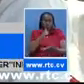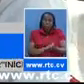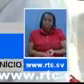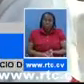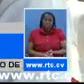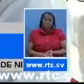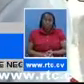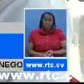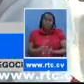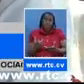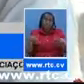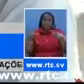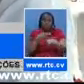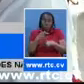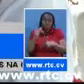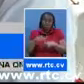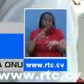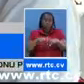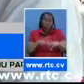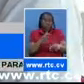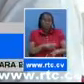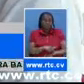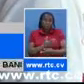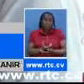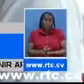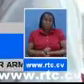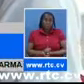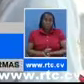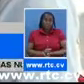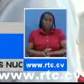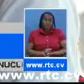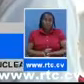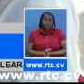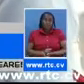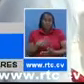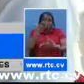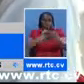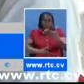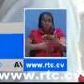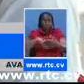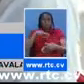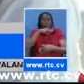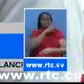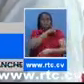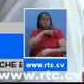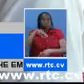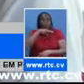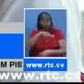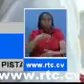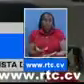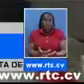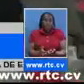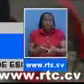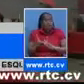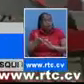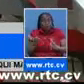altura de inauguração, então achei também ali bem pedir que ele... atestado de agregar familiar, epa, é mesmo muito